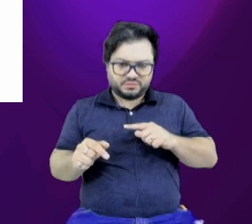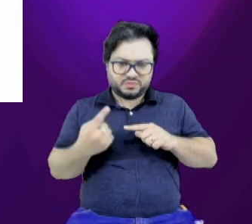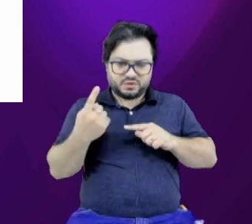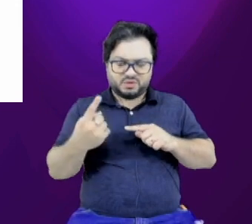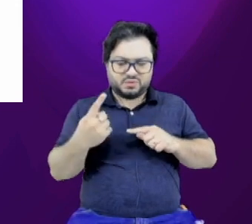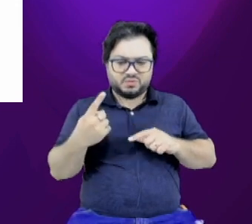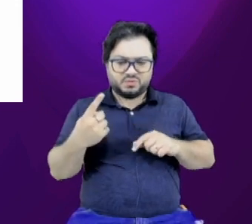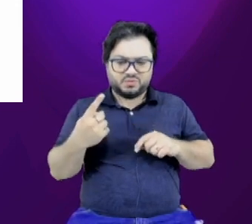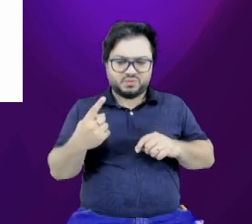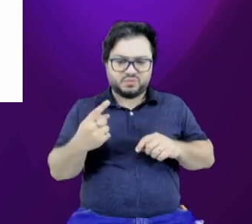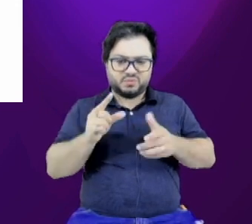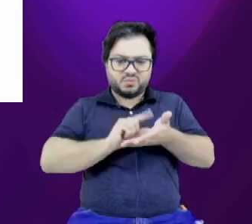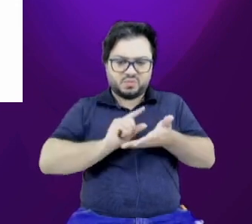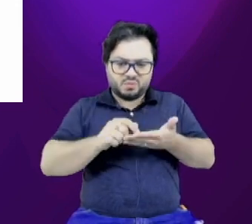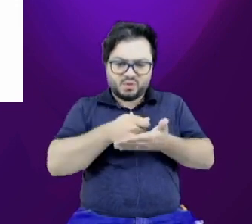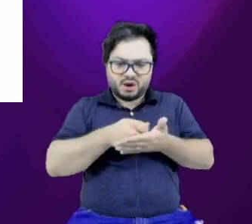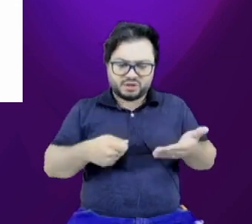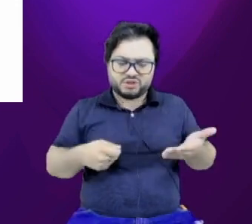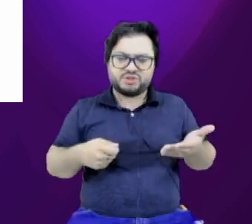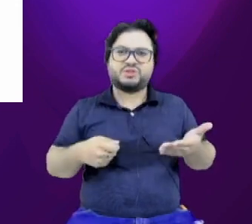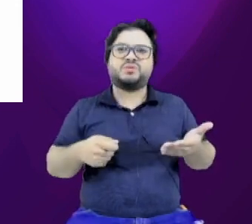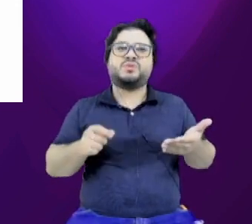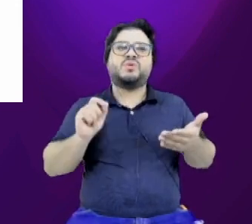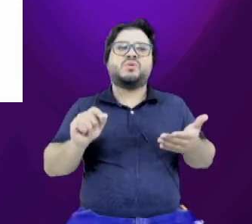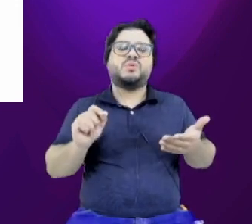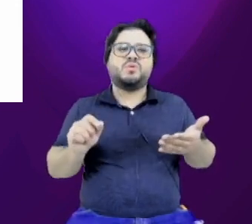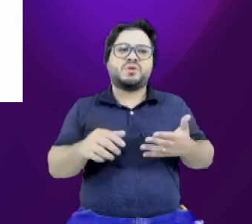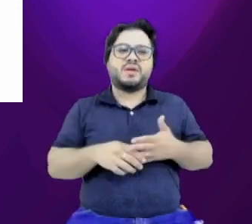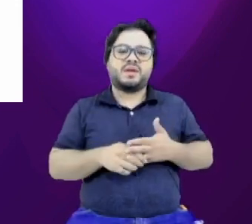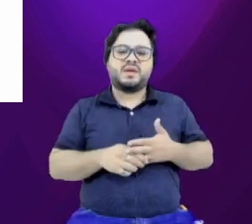trago um artigo onde nós